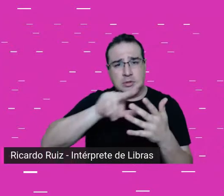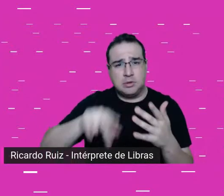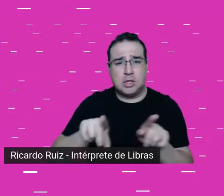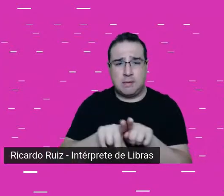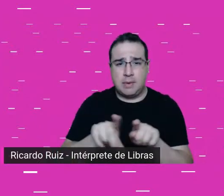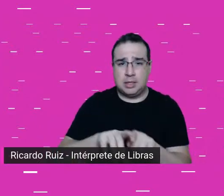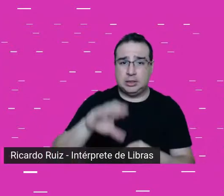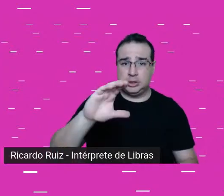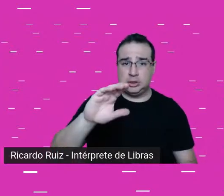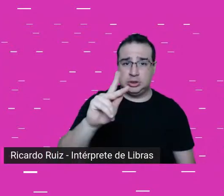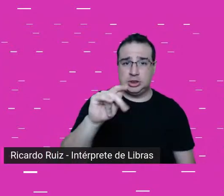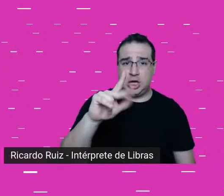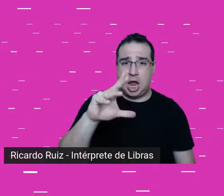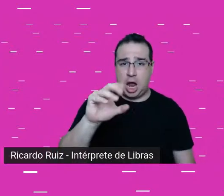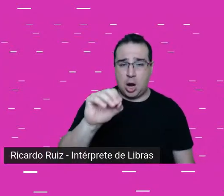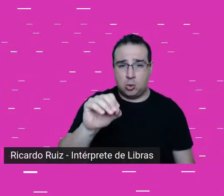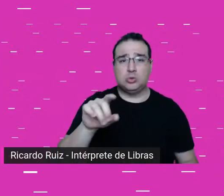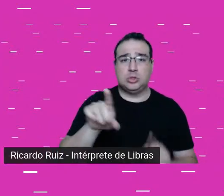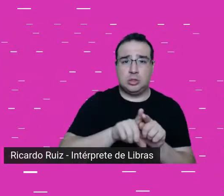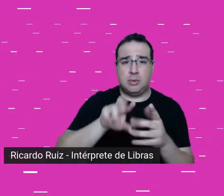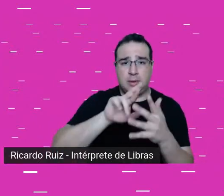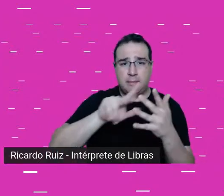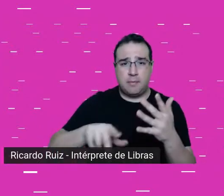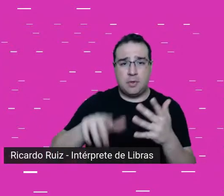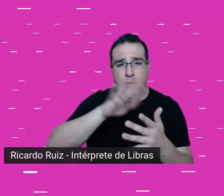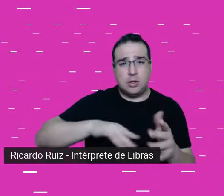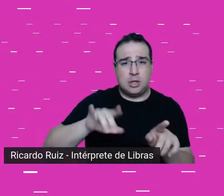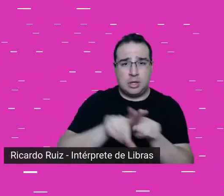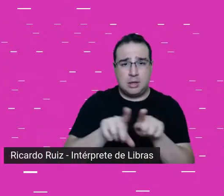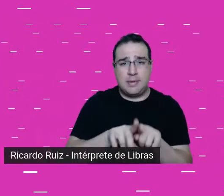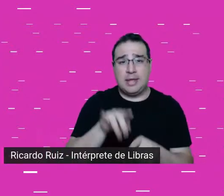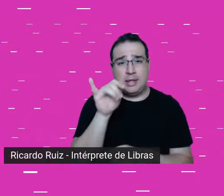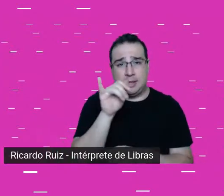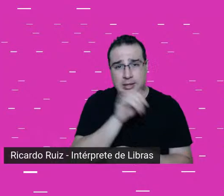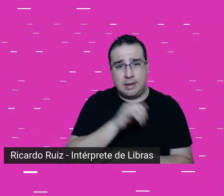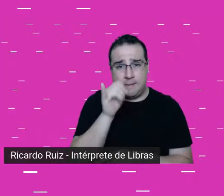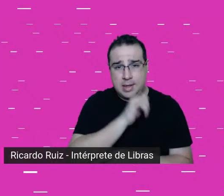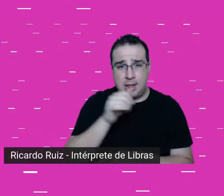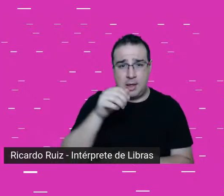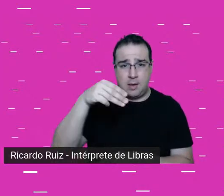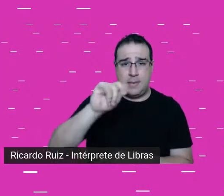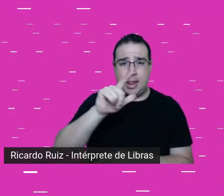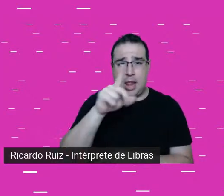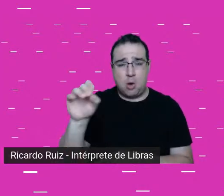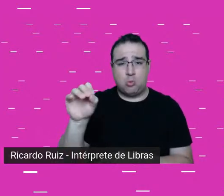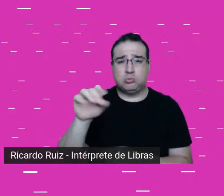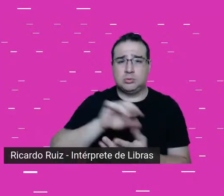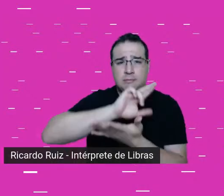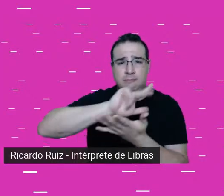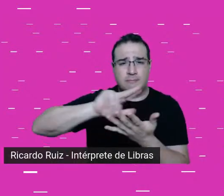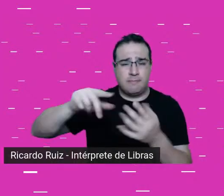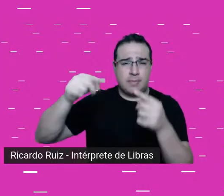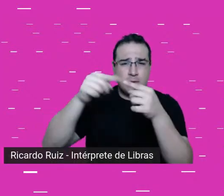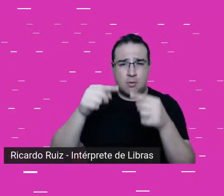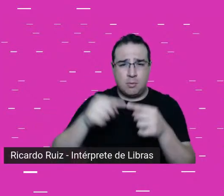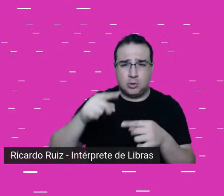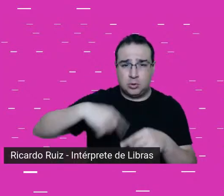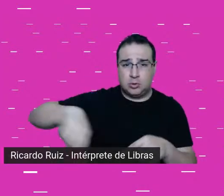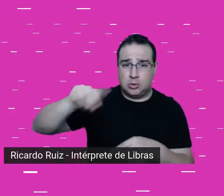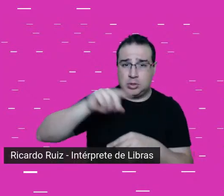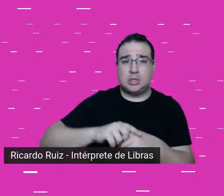Chicago, PACI, o Padiglione d'Arte Contemporanea em Milão e também no Museu Nacional de